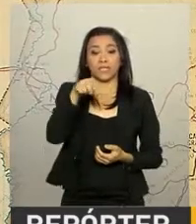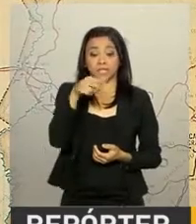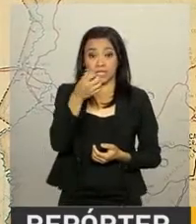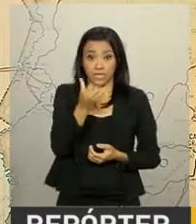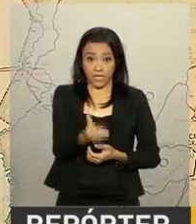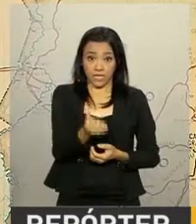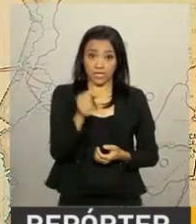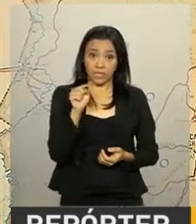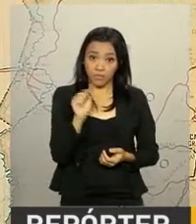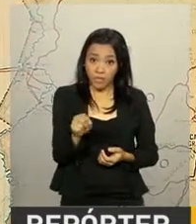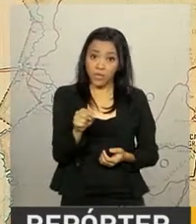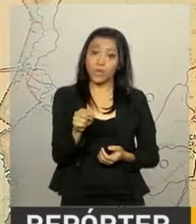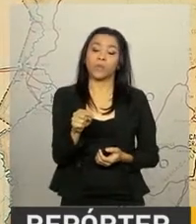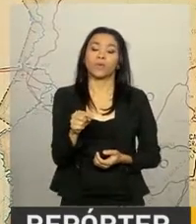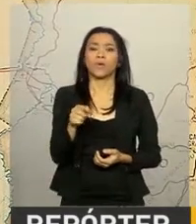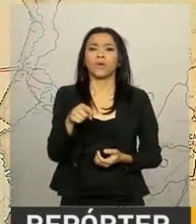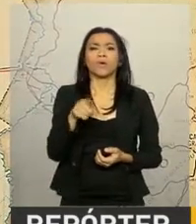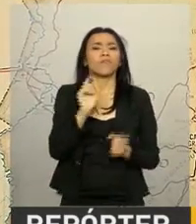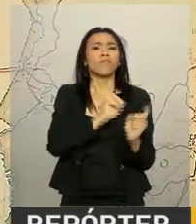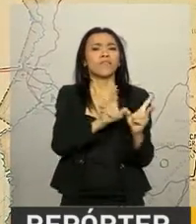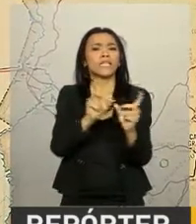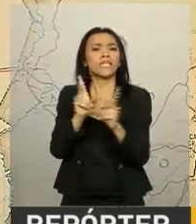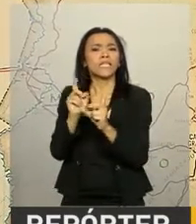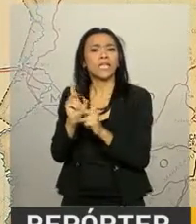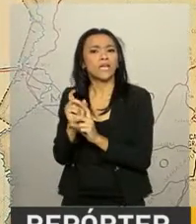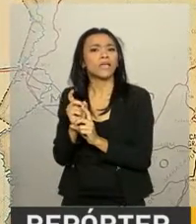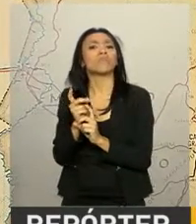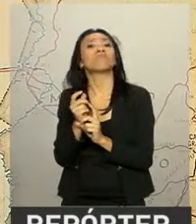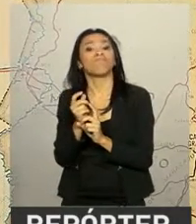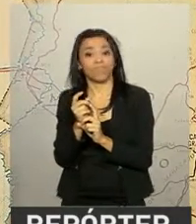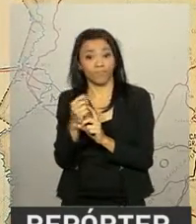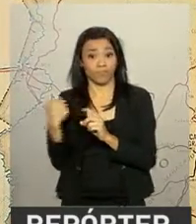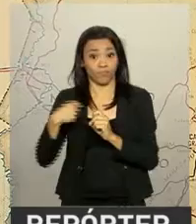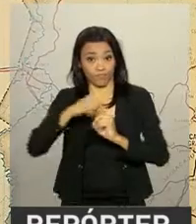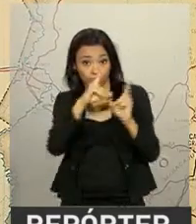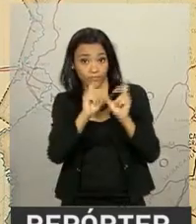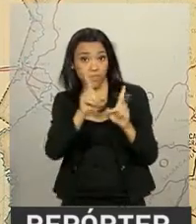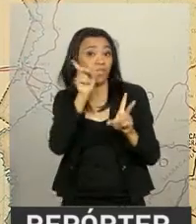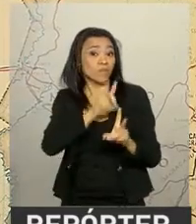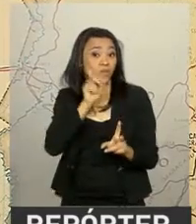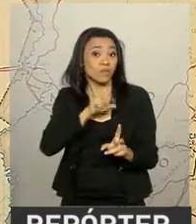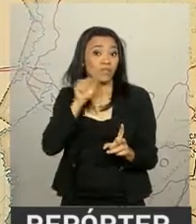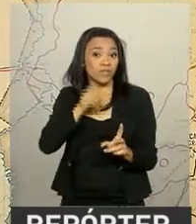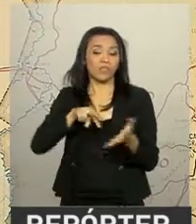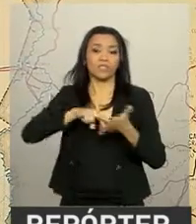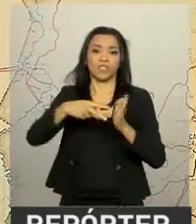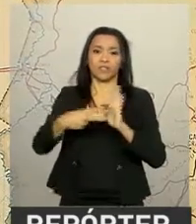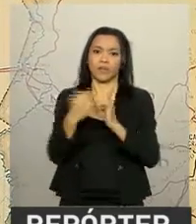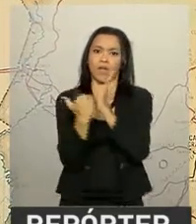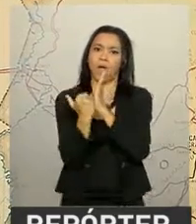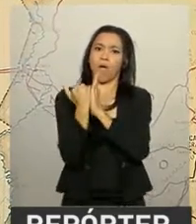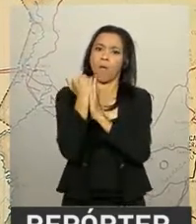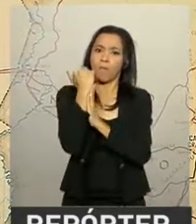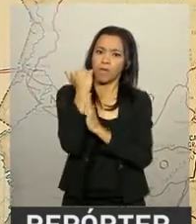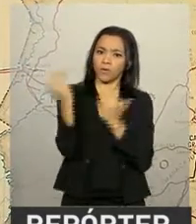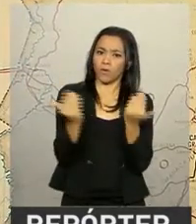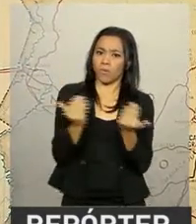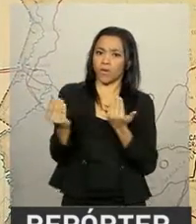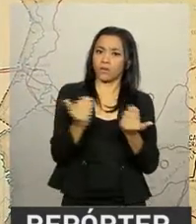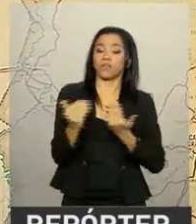6067 exportadores venderam os estados unidos isso representa um crescimento em relação a 2015 de